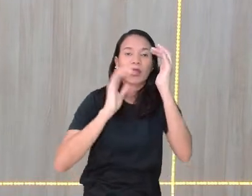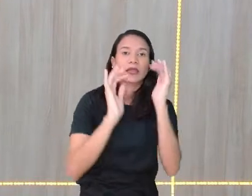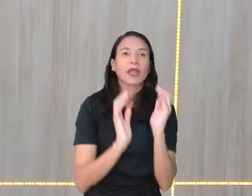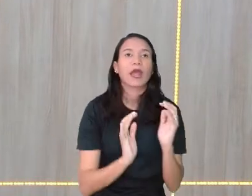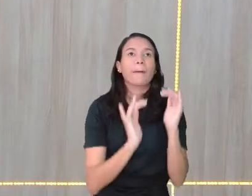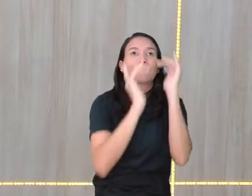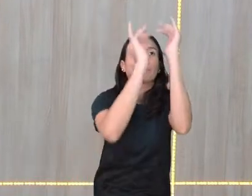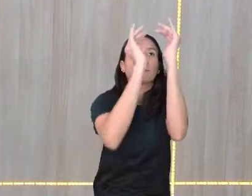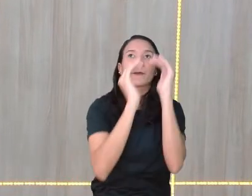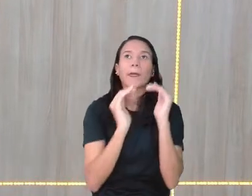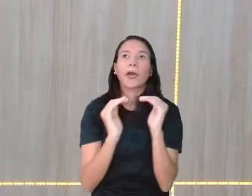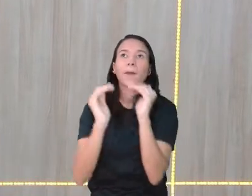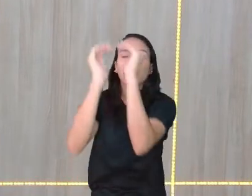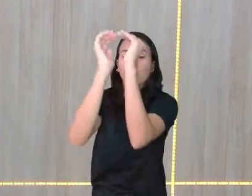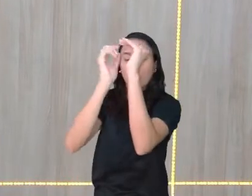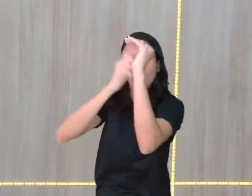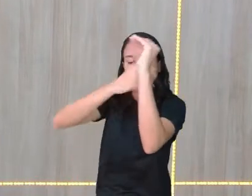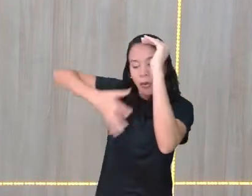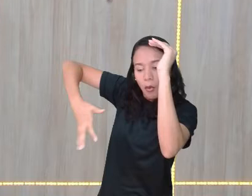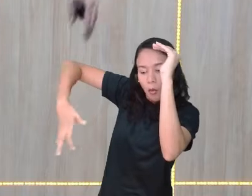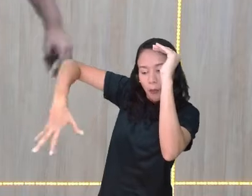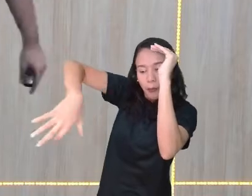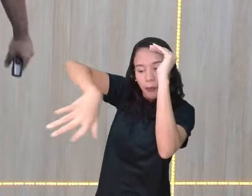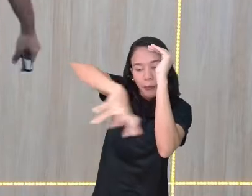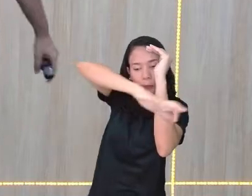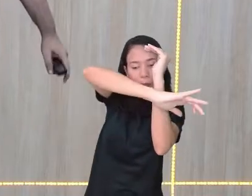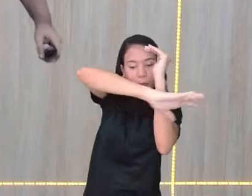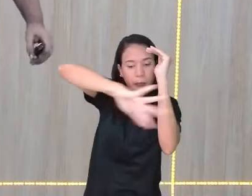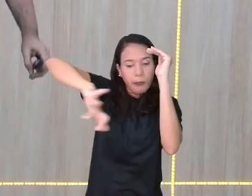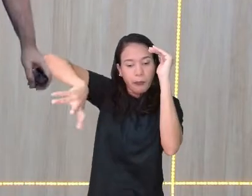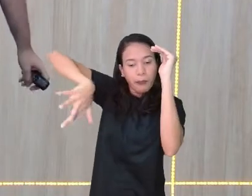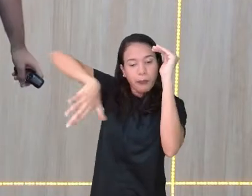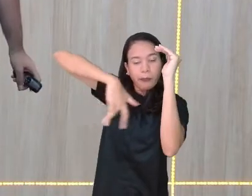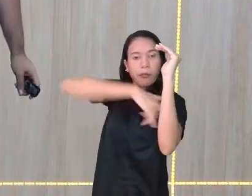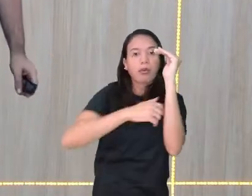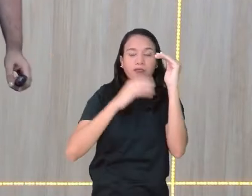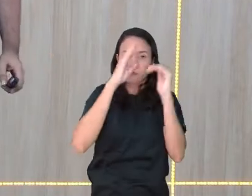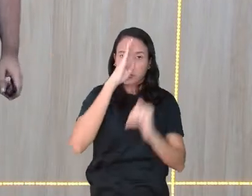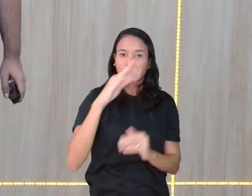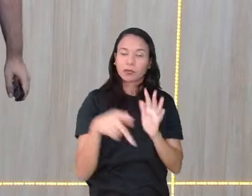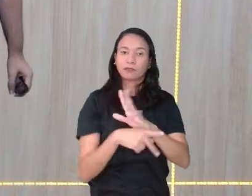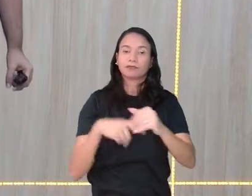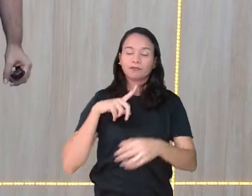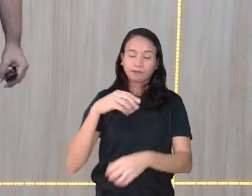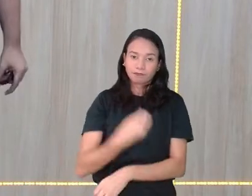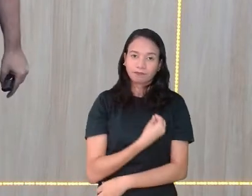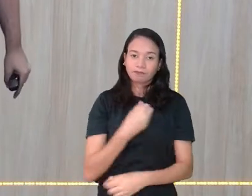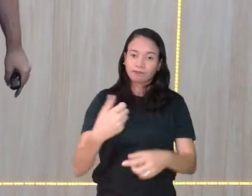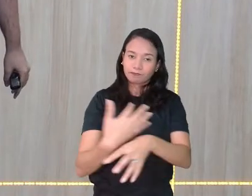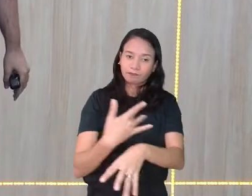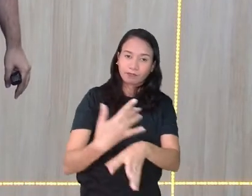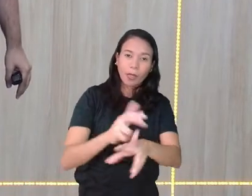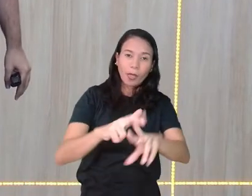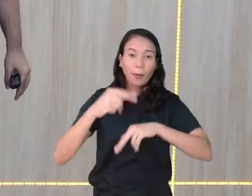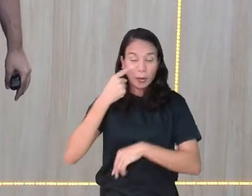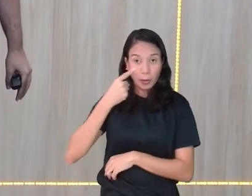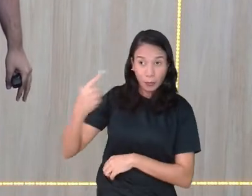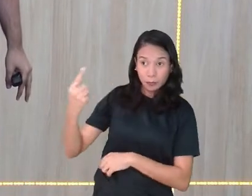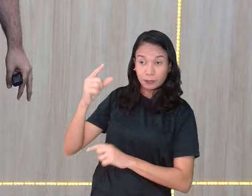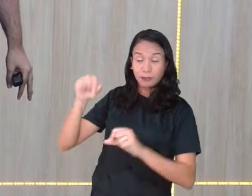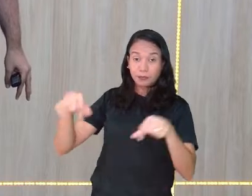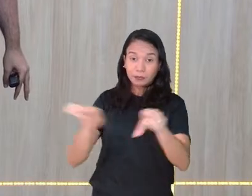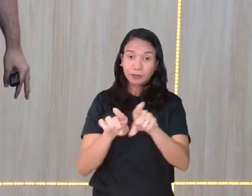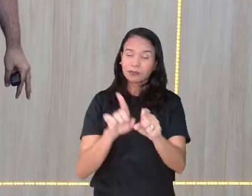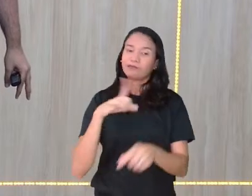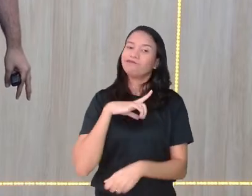margens, né, morando assim ao entorno do grande centro urbano. E aí vocês vão ver